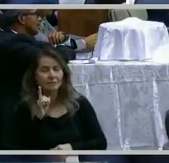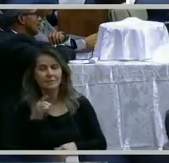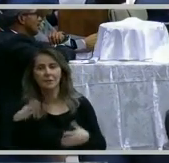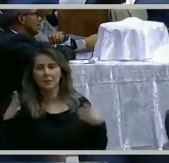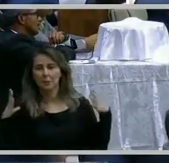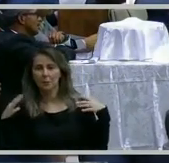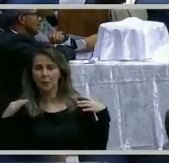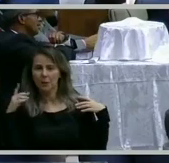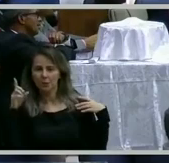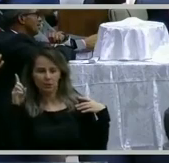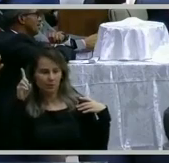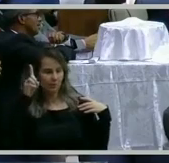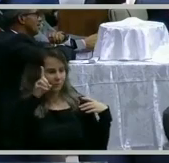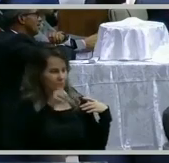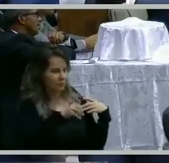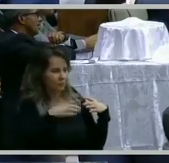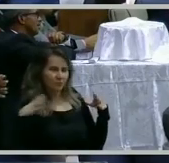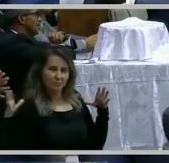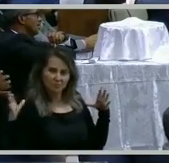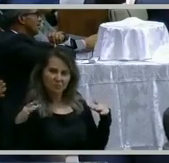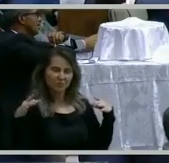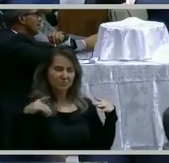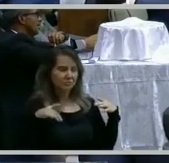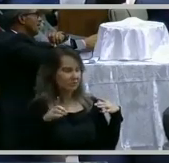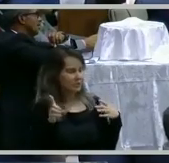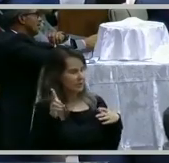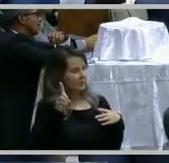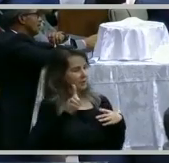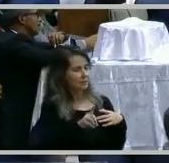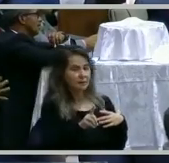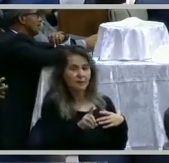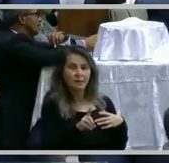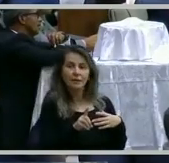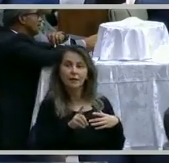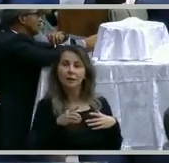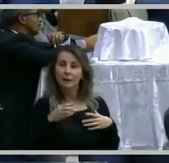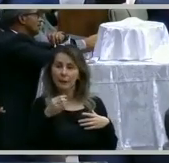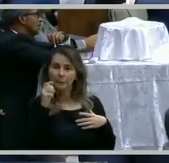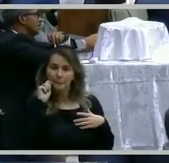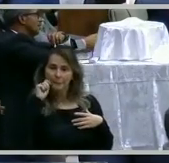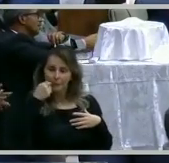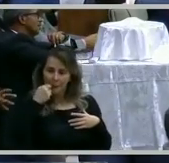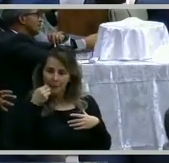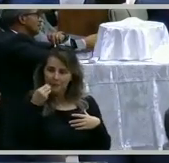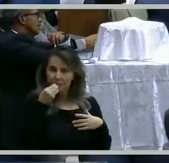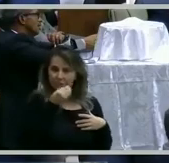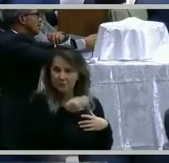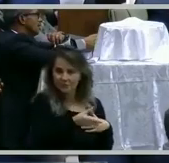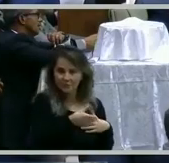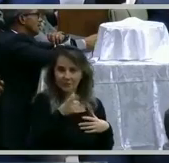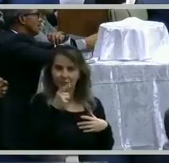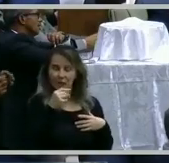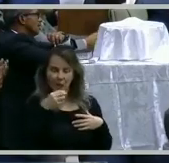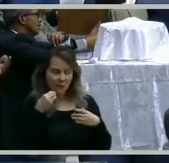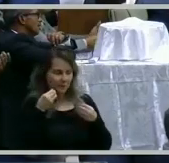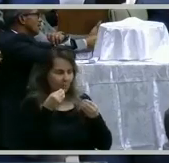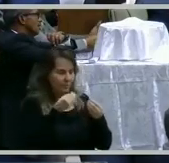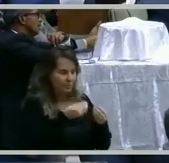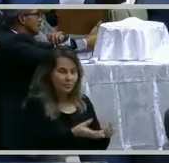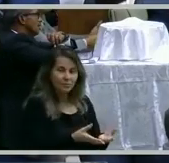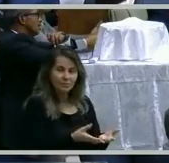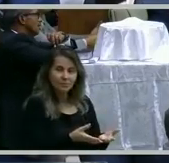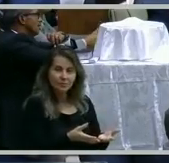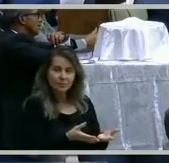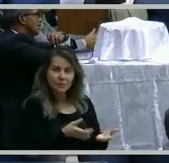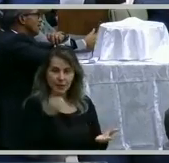E o anjo não vem de mão vazia. O anjo traz pão e água. Aí diz para ele assim, traz pão e